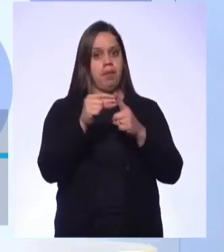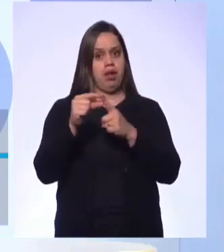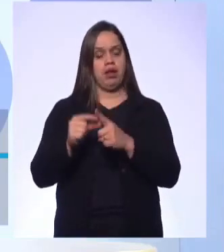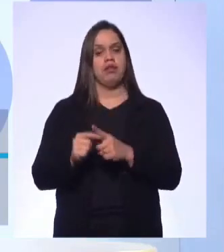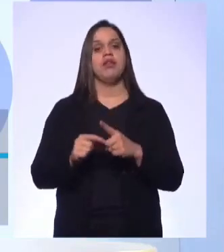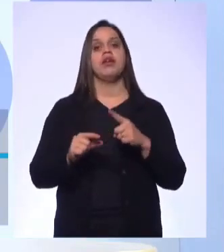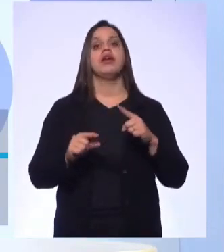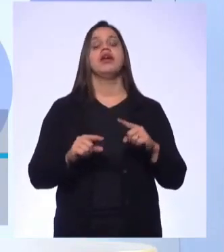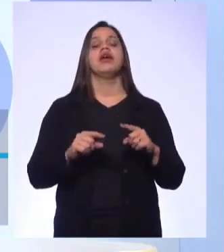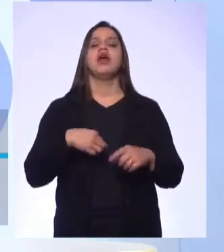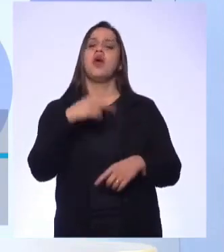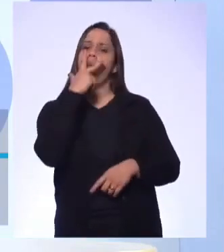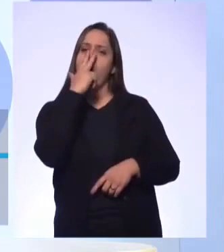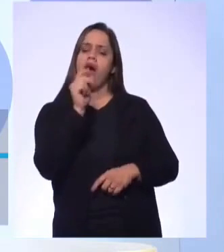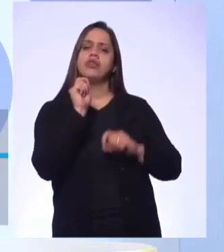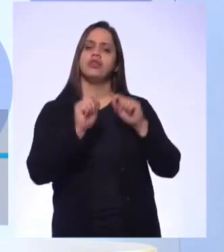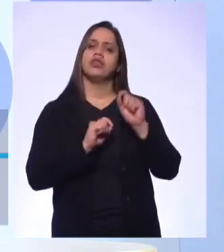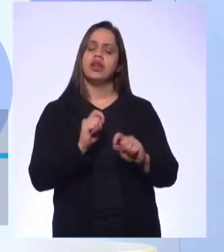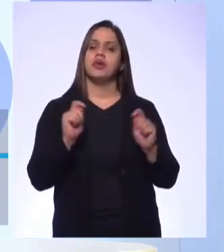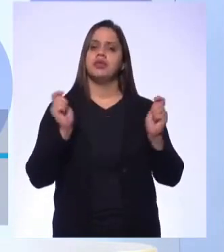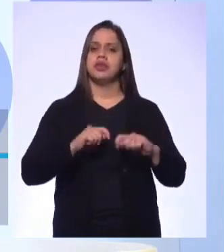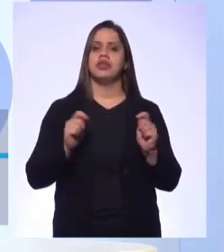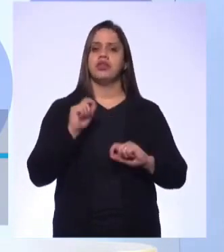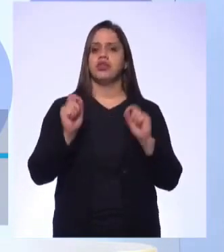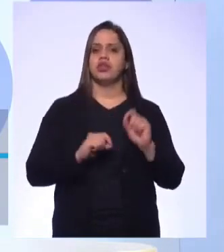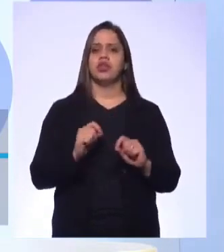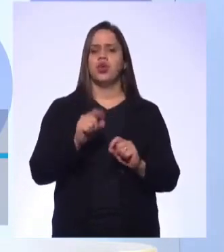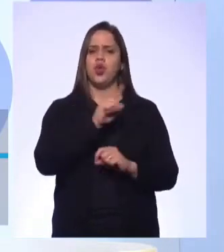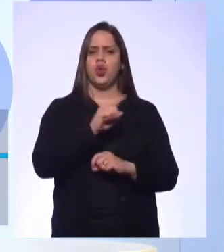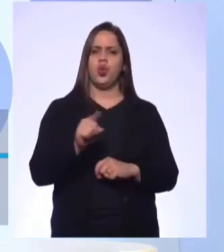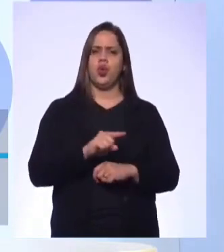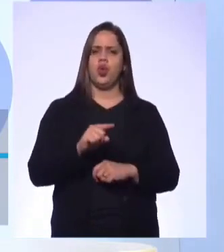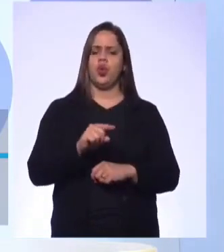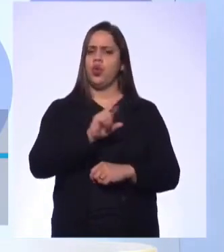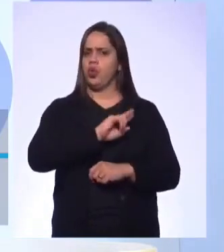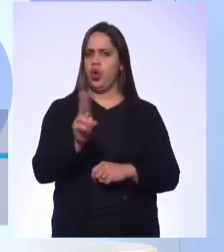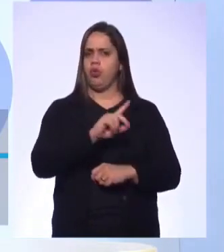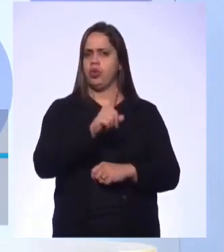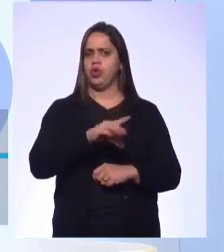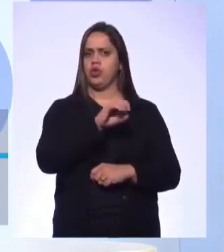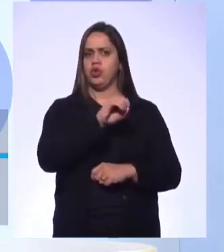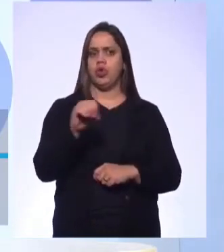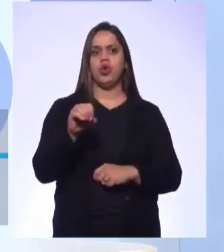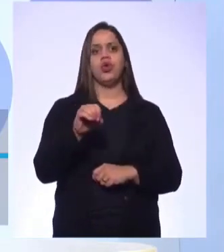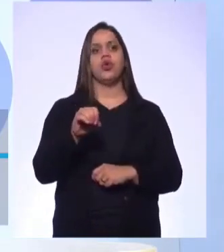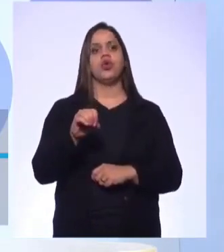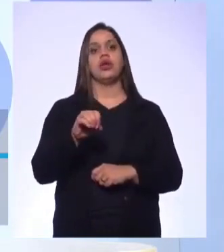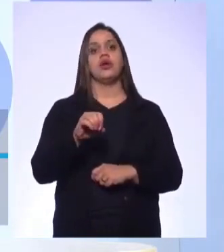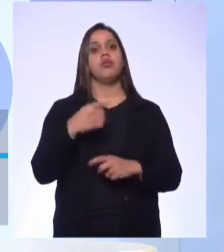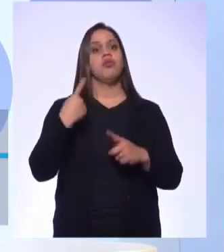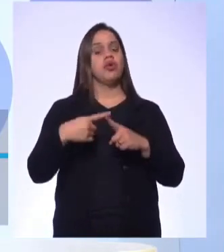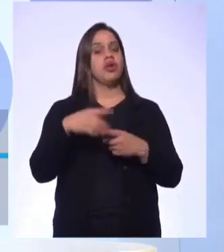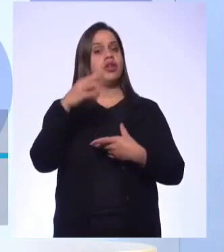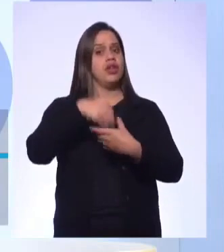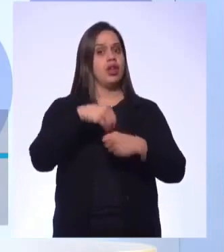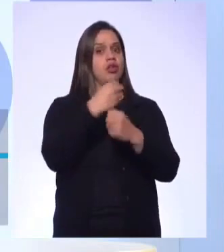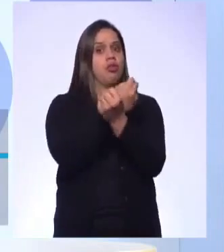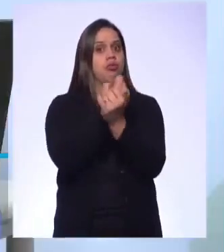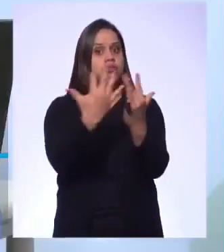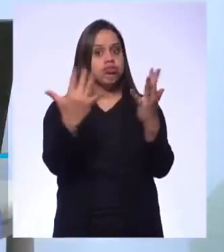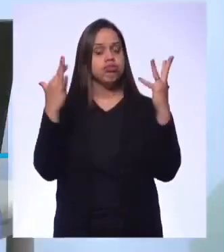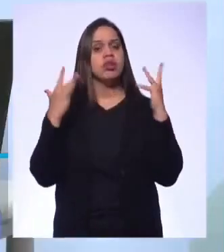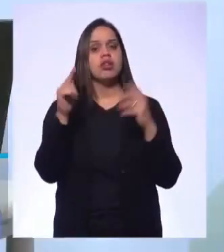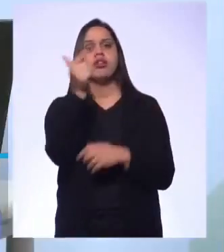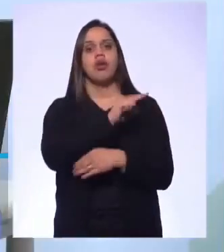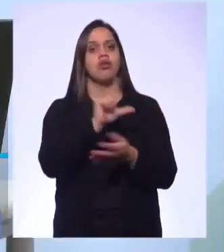dizer. Acho que deveria ser zoológico. Em uma floresta não tem foguetes. Eu